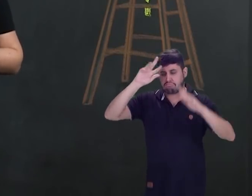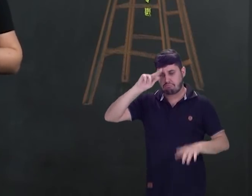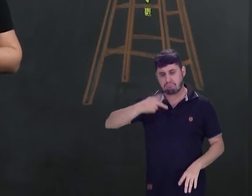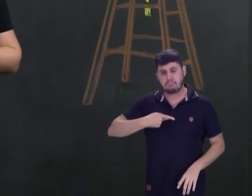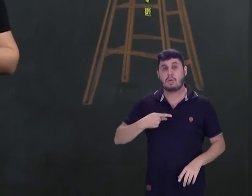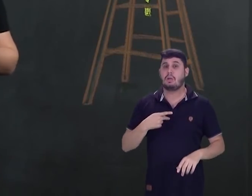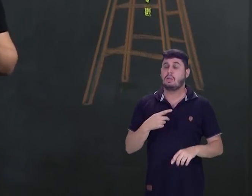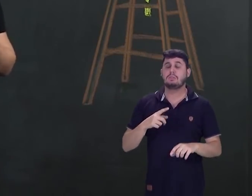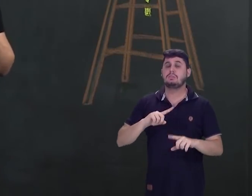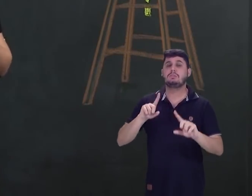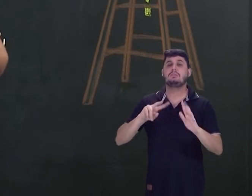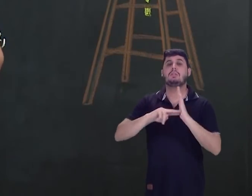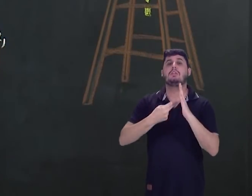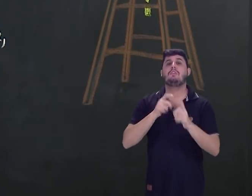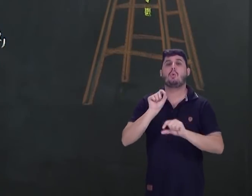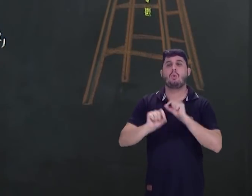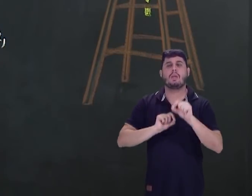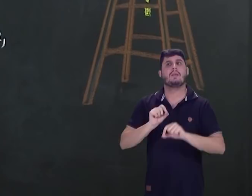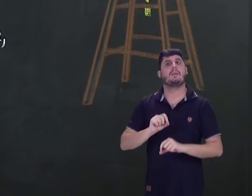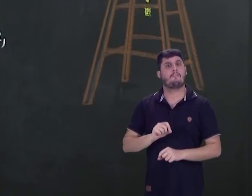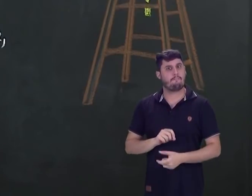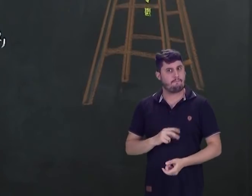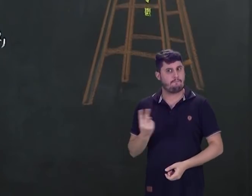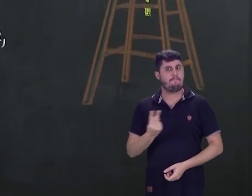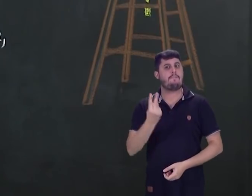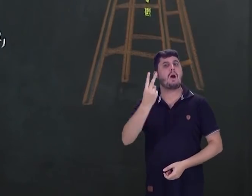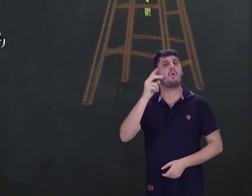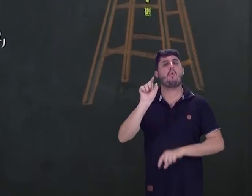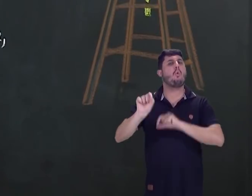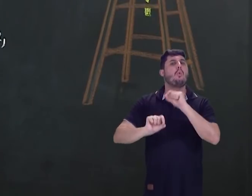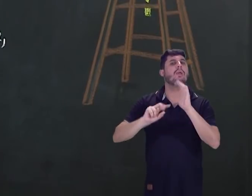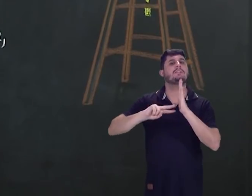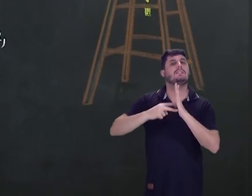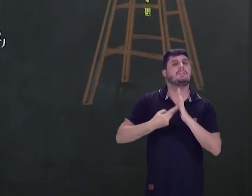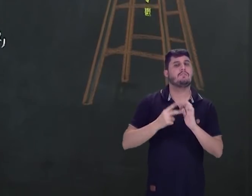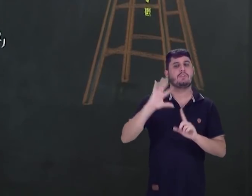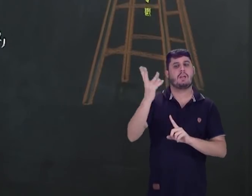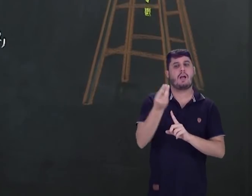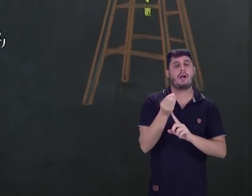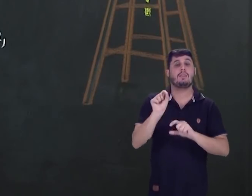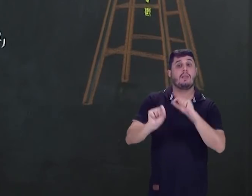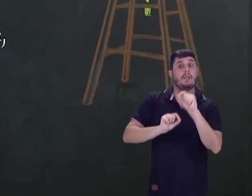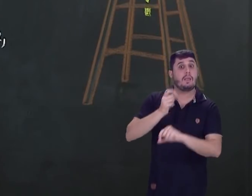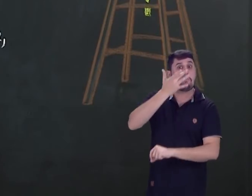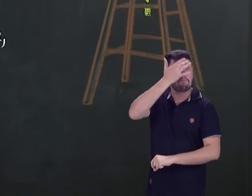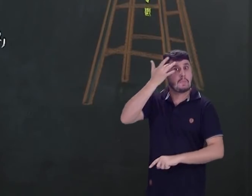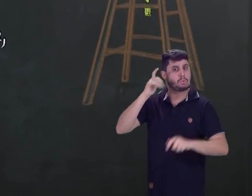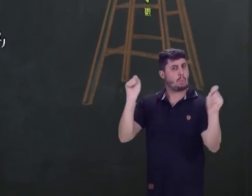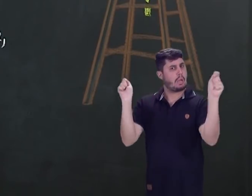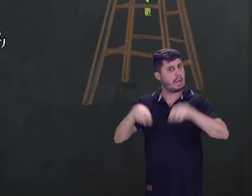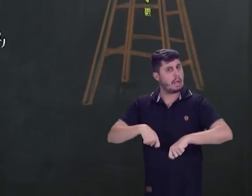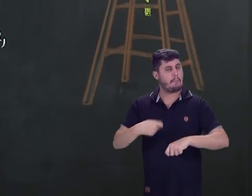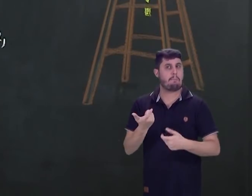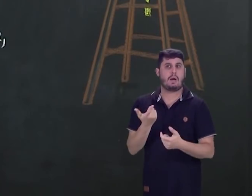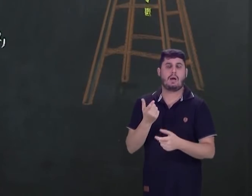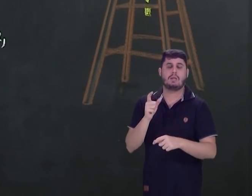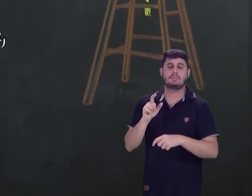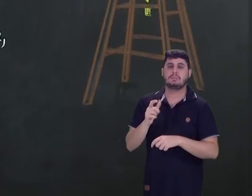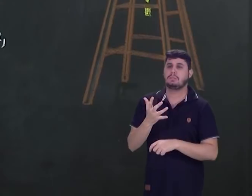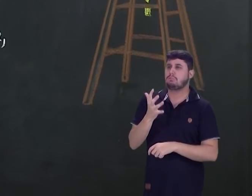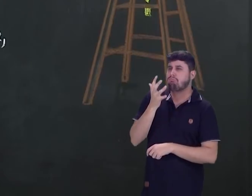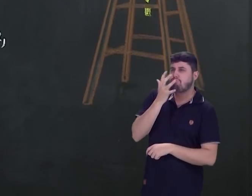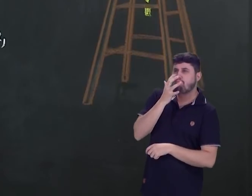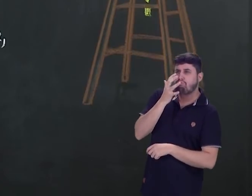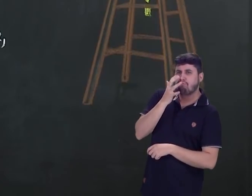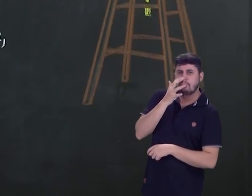de você valorizar realmente, pensar no que é a arte, quem são as pessoas capazes de fazer essa